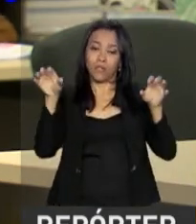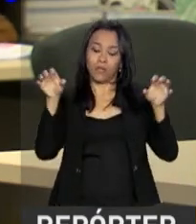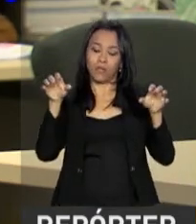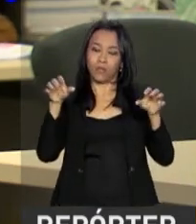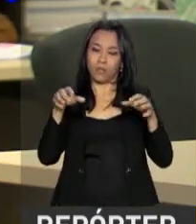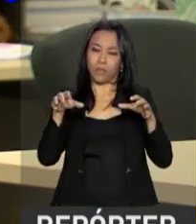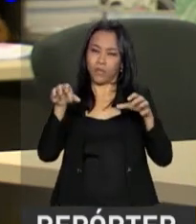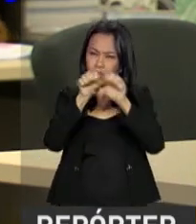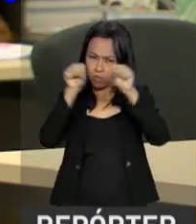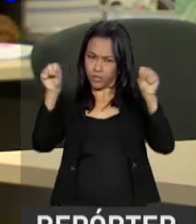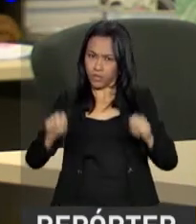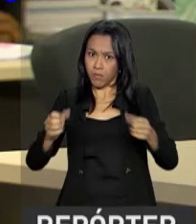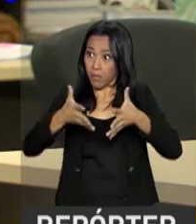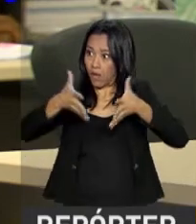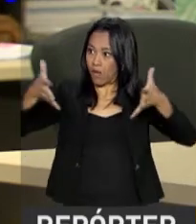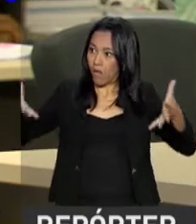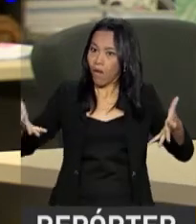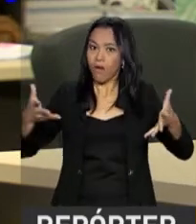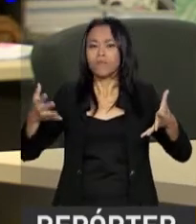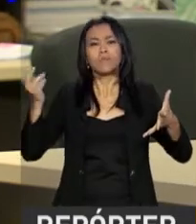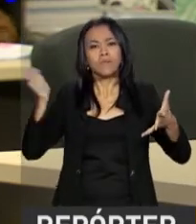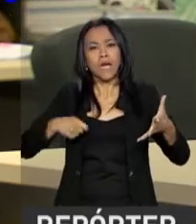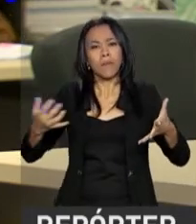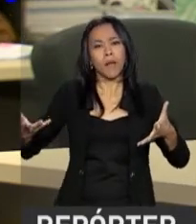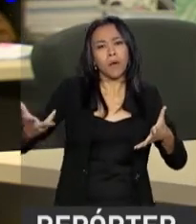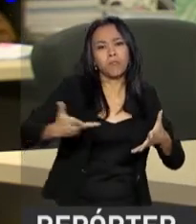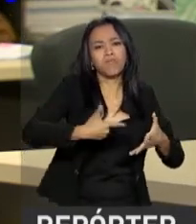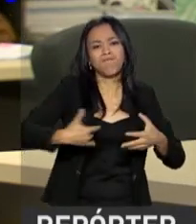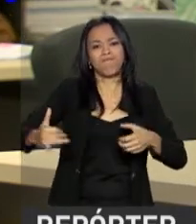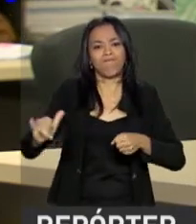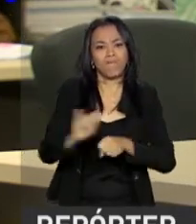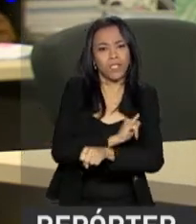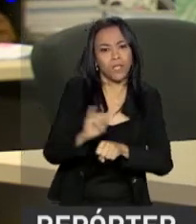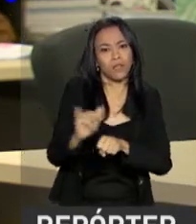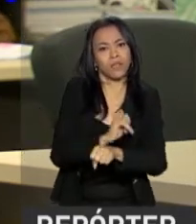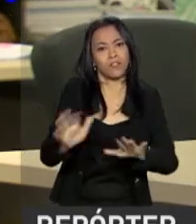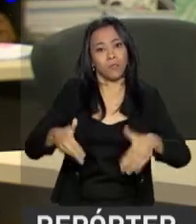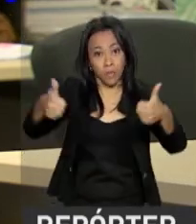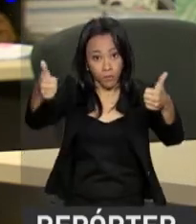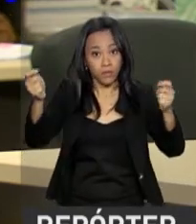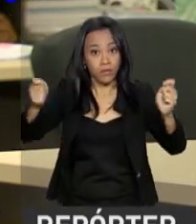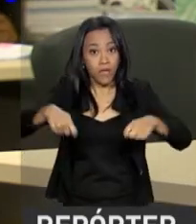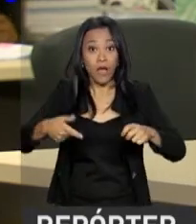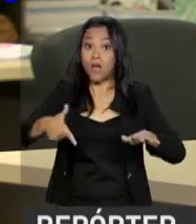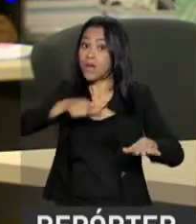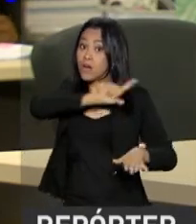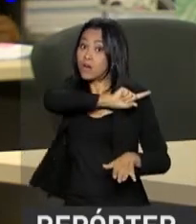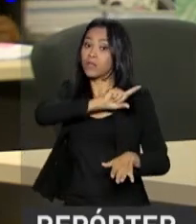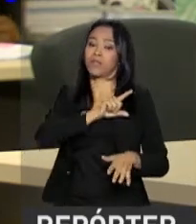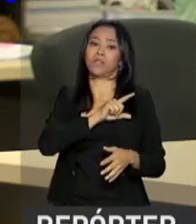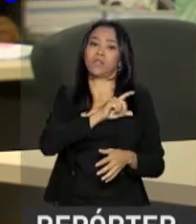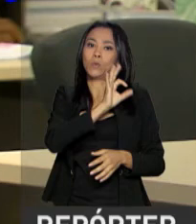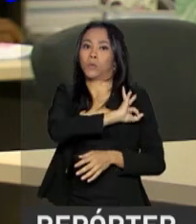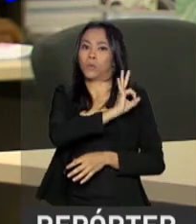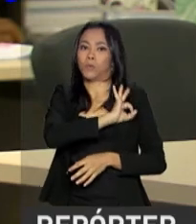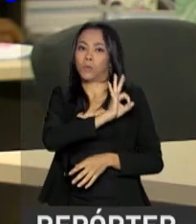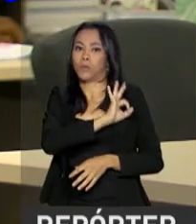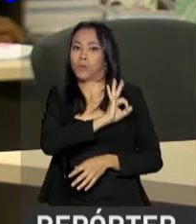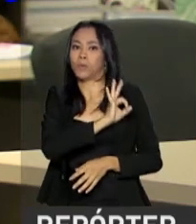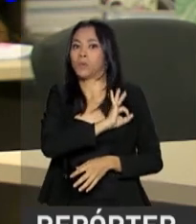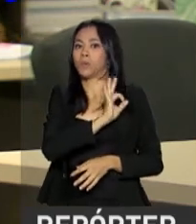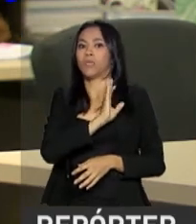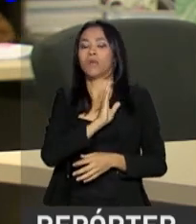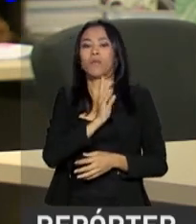condições internas de aprimorar os seus processos né é o que hoje a gente não tinha de legítimo para correr com